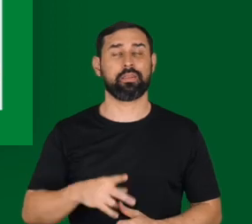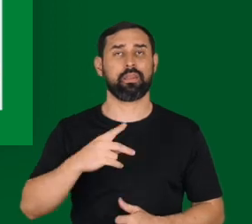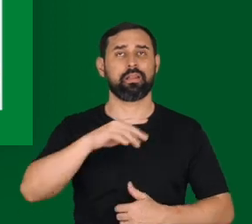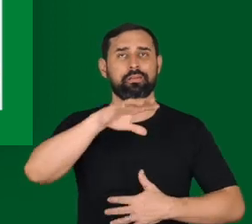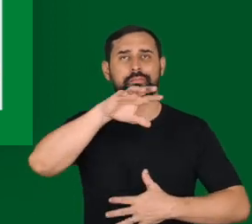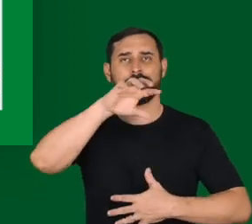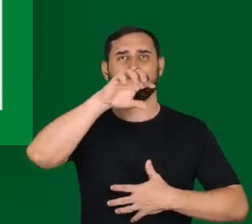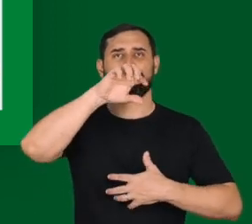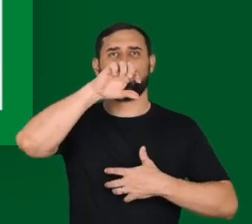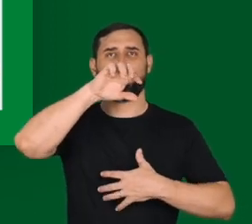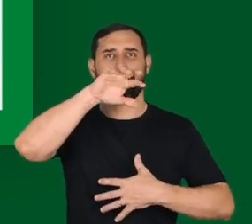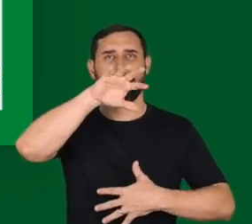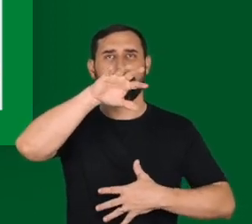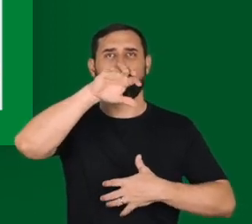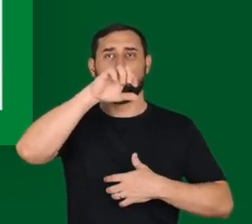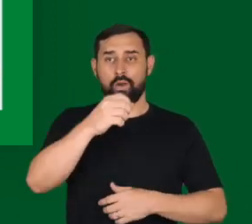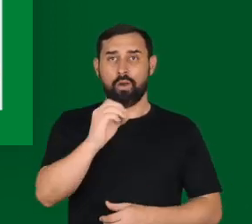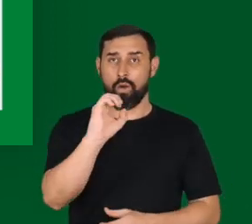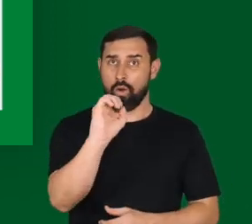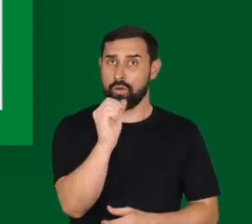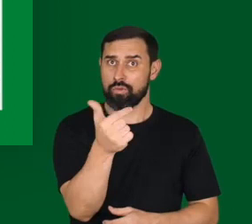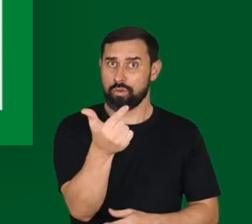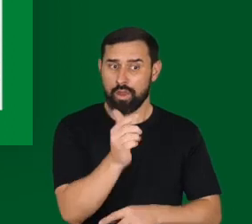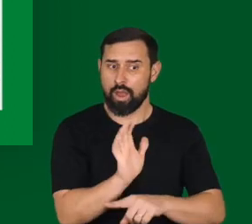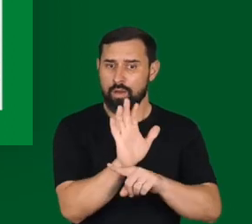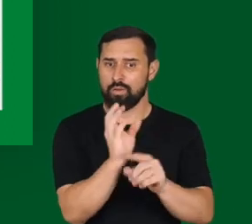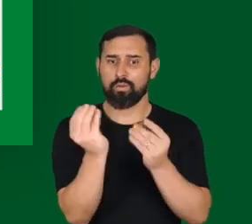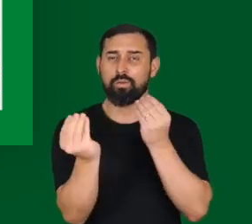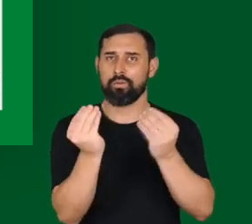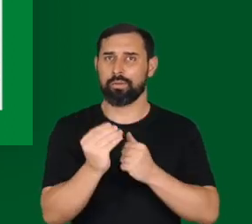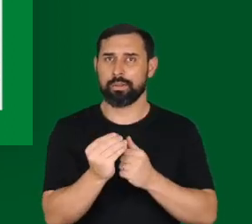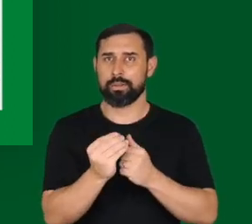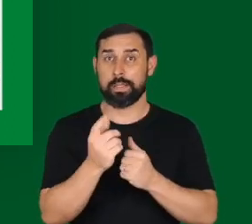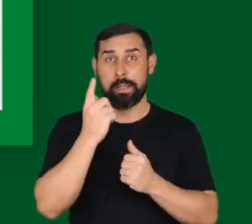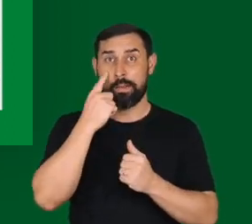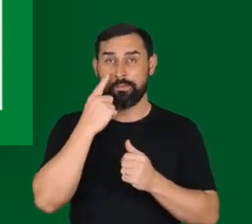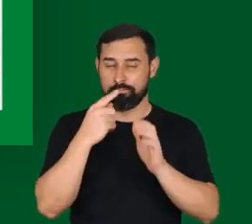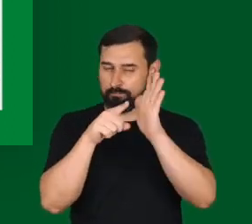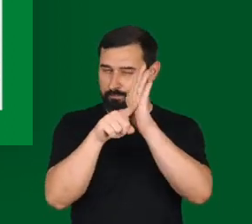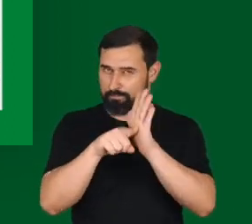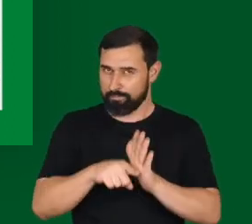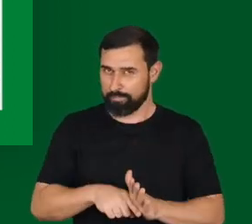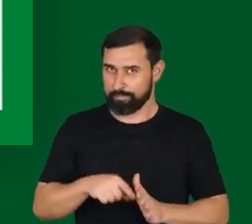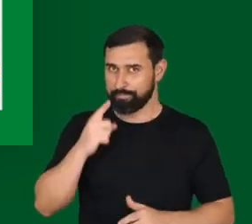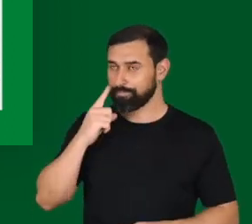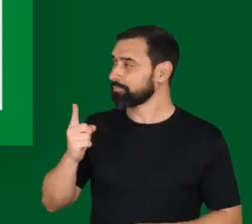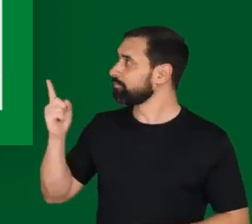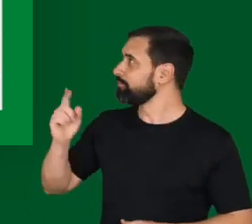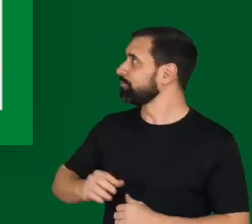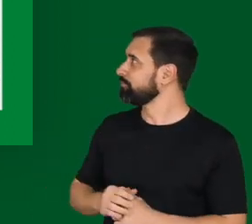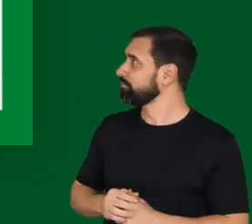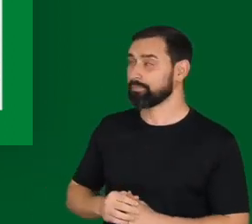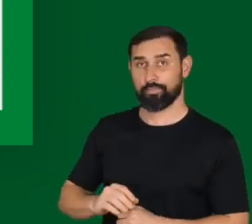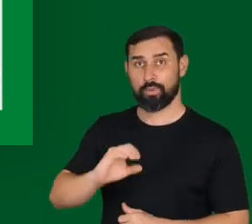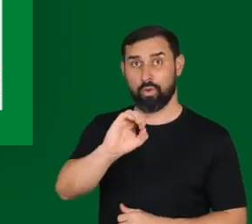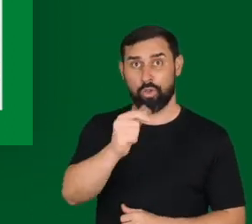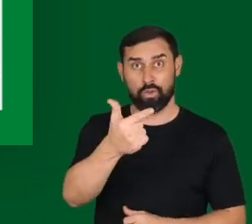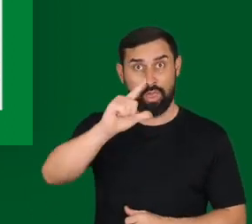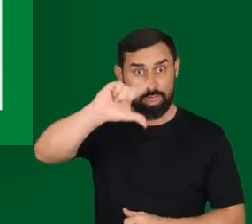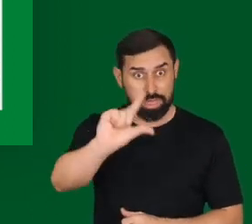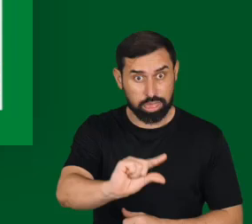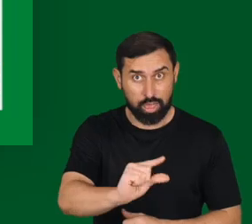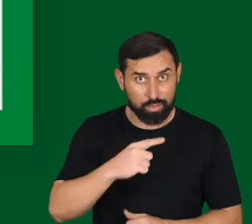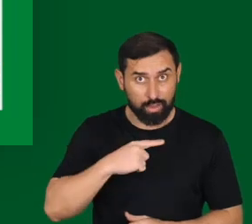Então, respiração e ventilação, né? O que a gente vai fornecer? Então, observar indícios